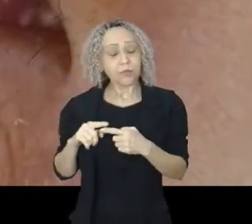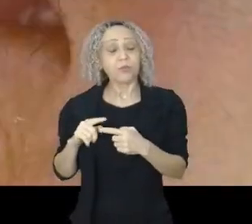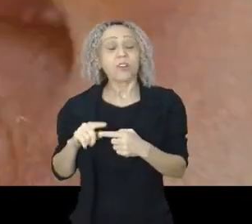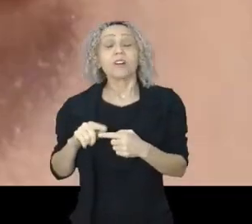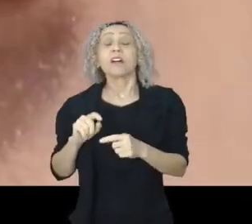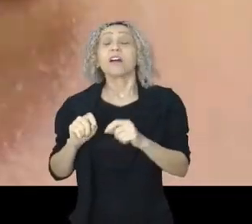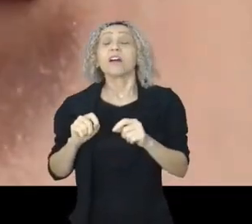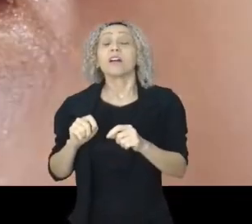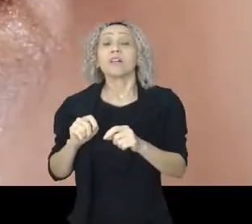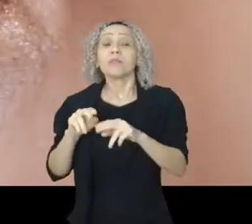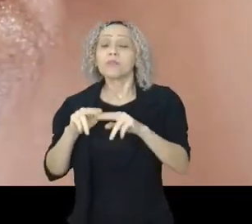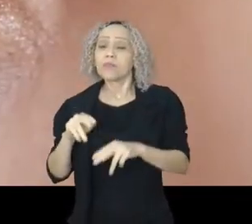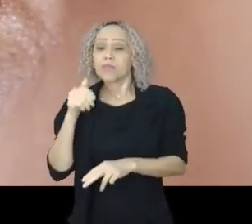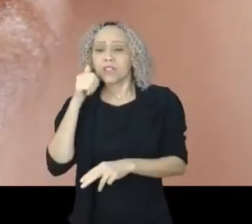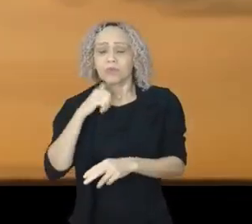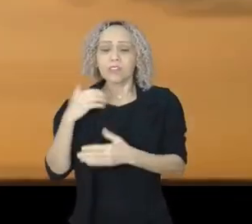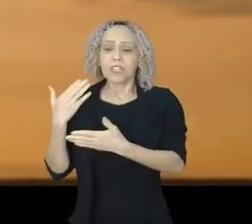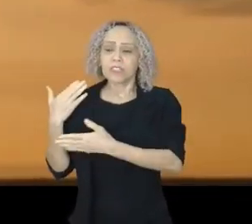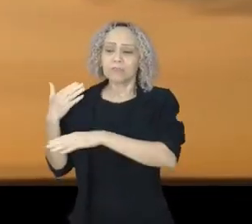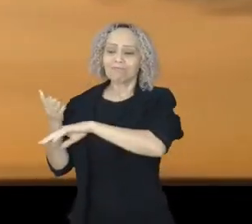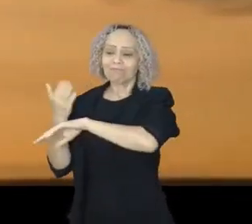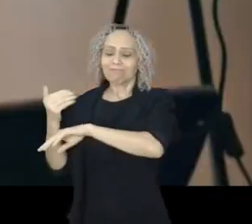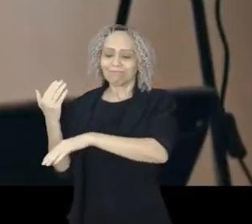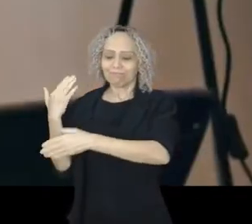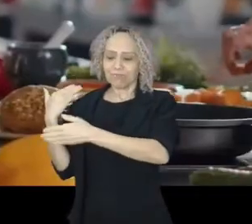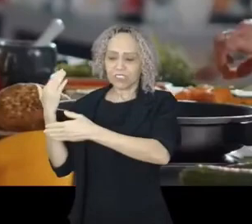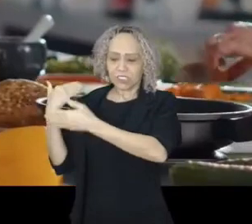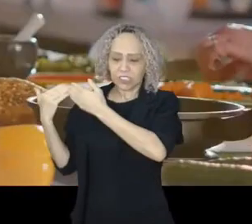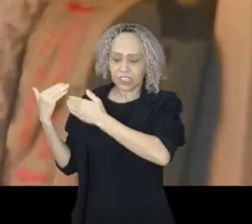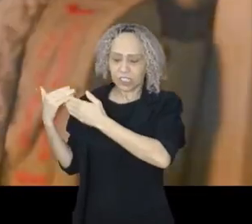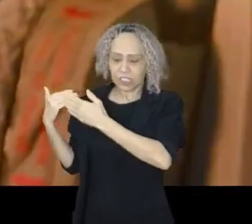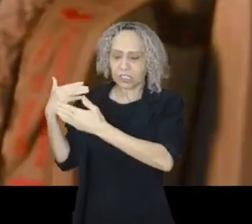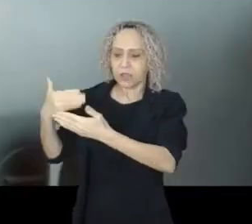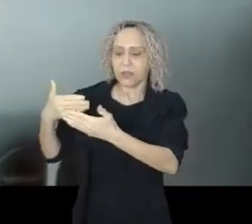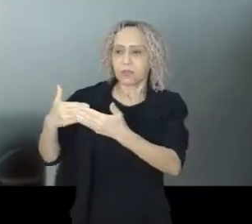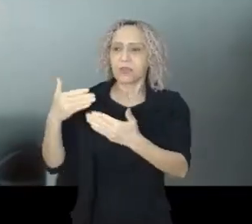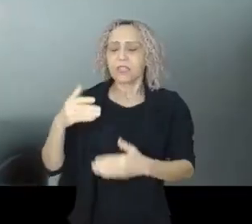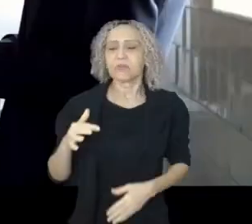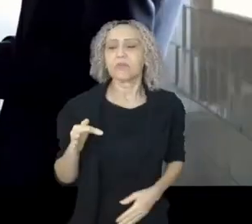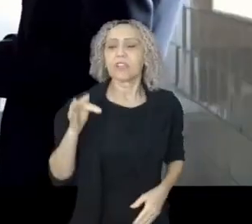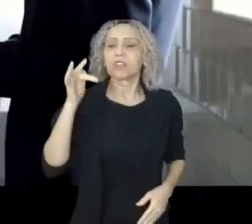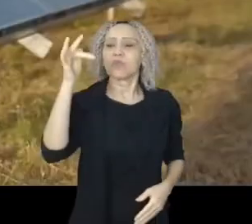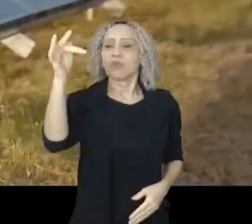é ser e ponto. E o nosso lugar é em todo lugar.